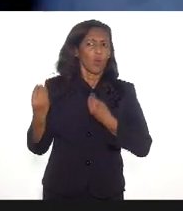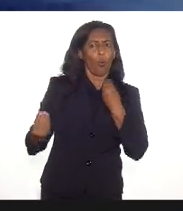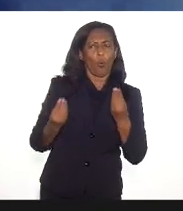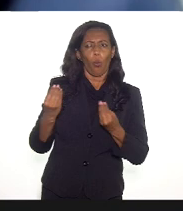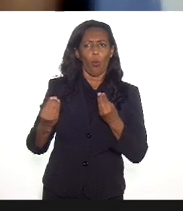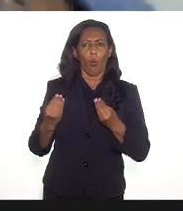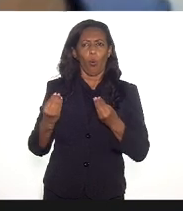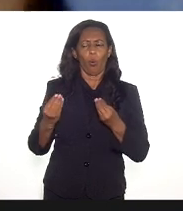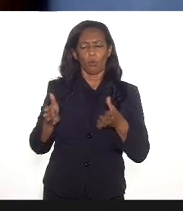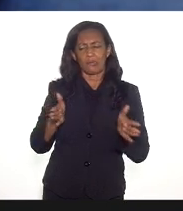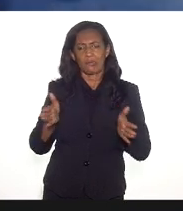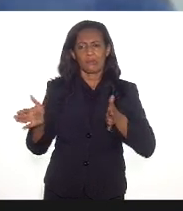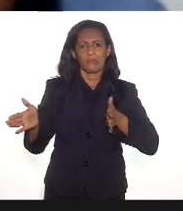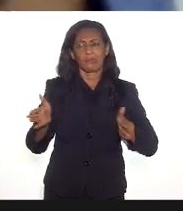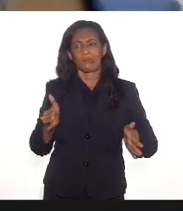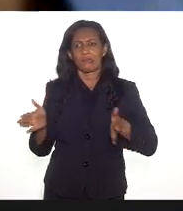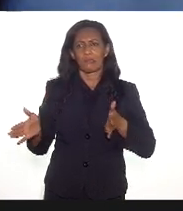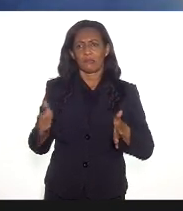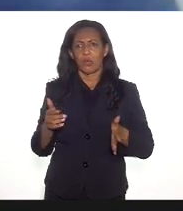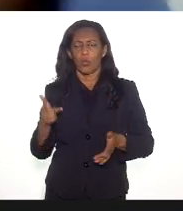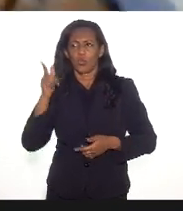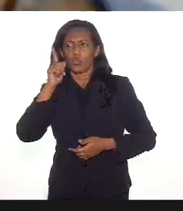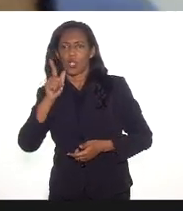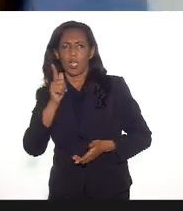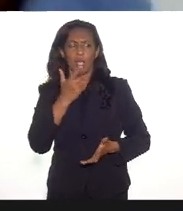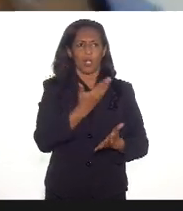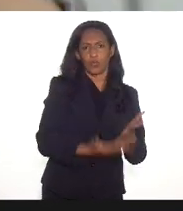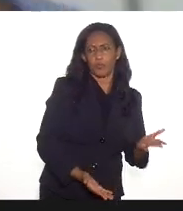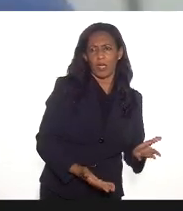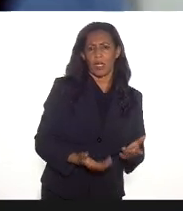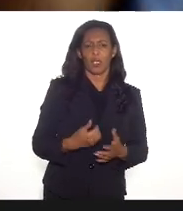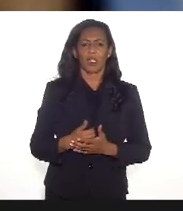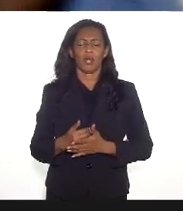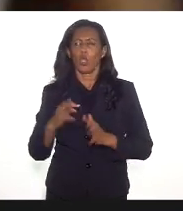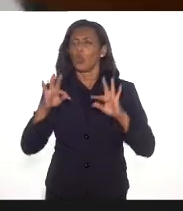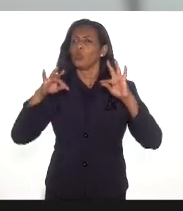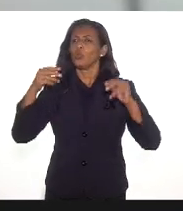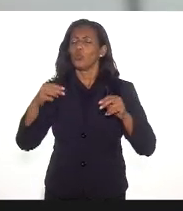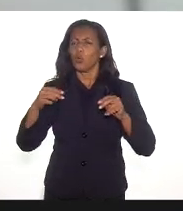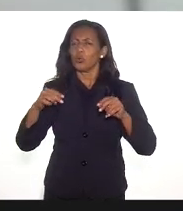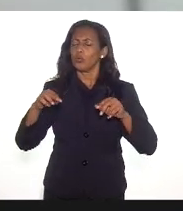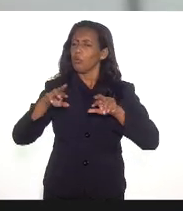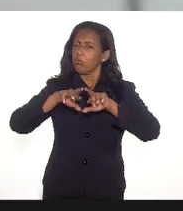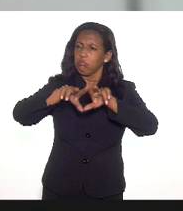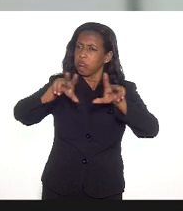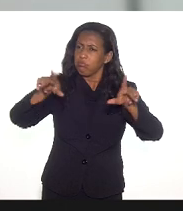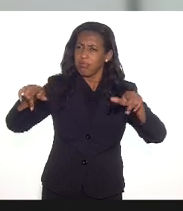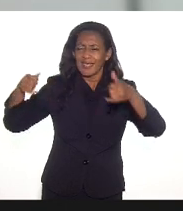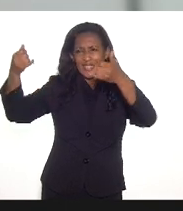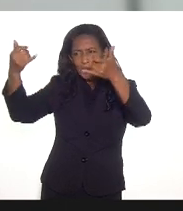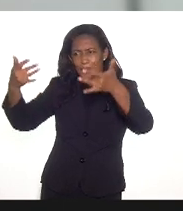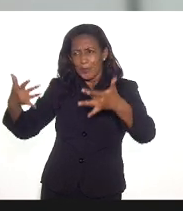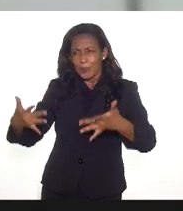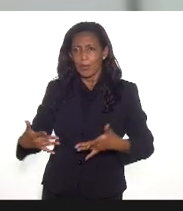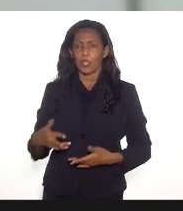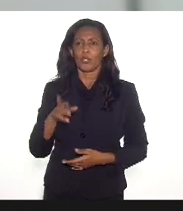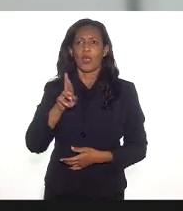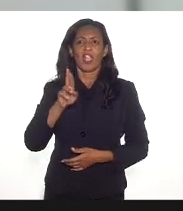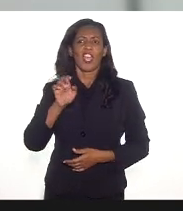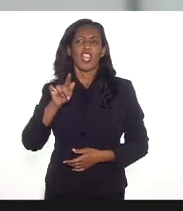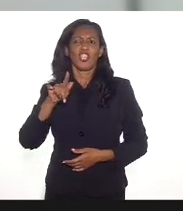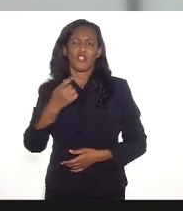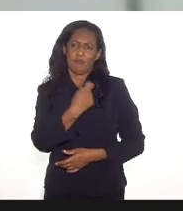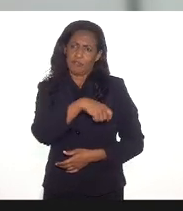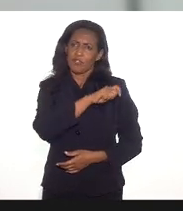andamentos, as contradições, os ganhos, enfim, todas as hipóteses que o senhor quiser aqui discorrer para a gente sobre o regime de